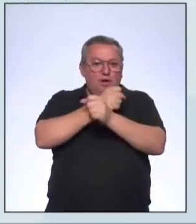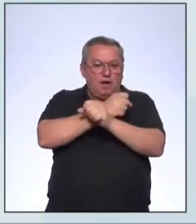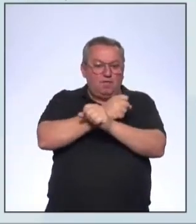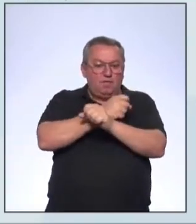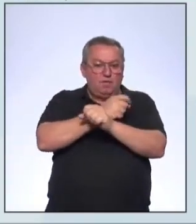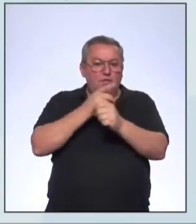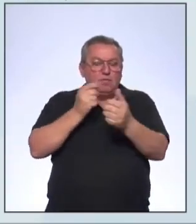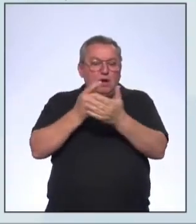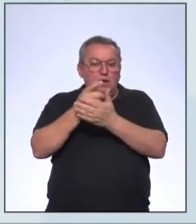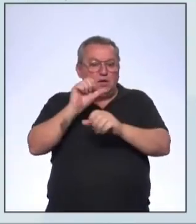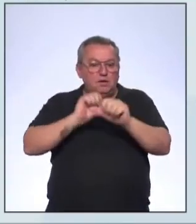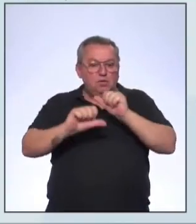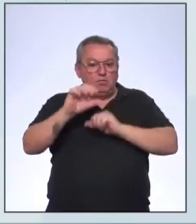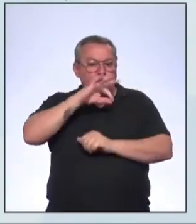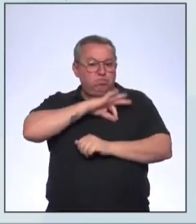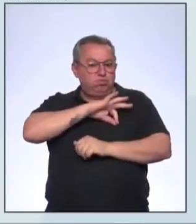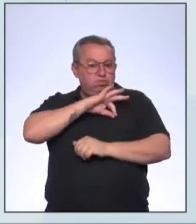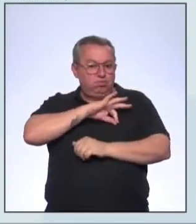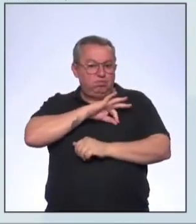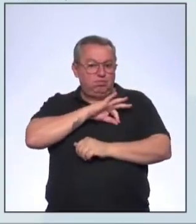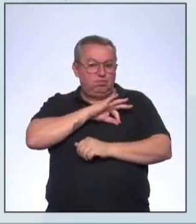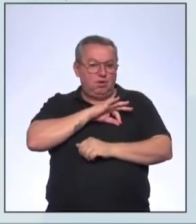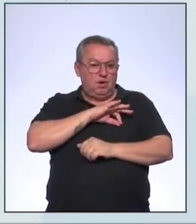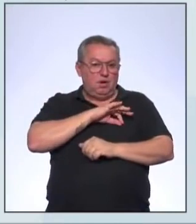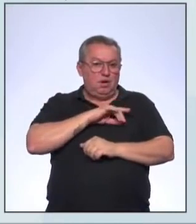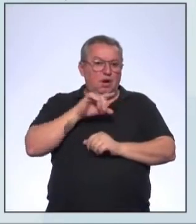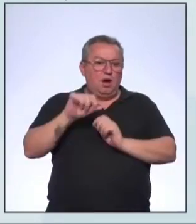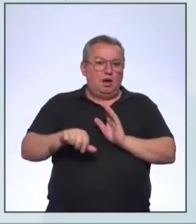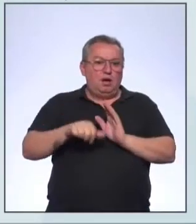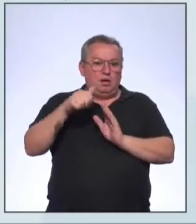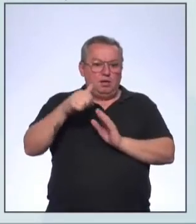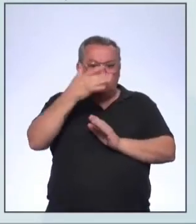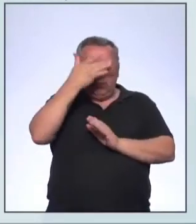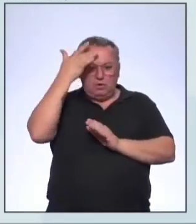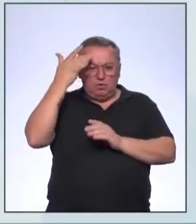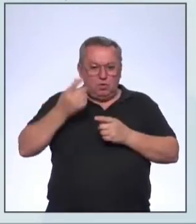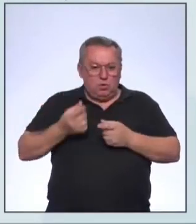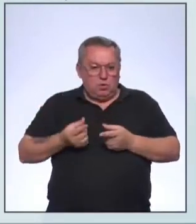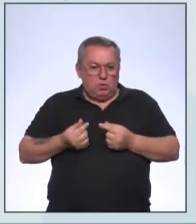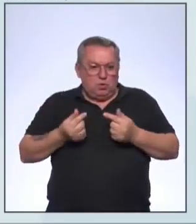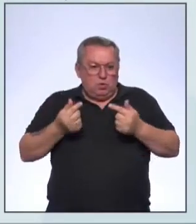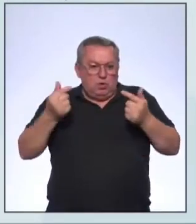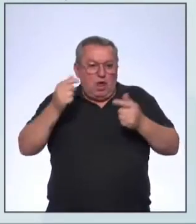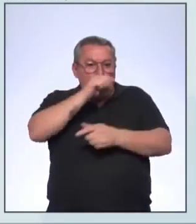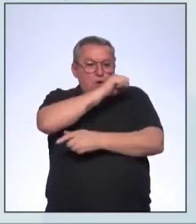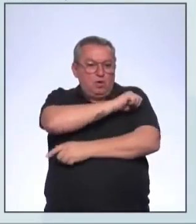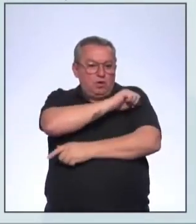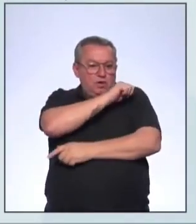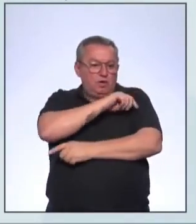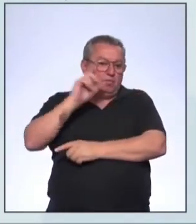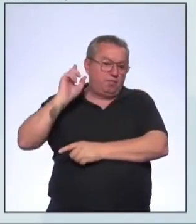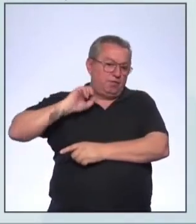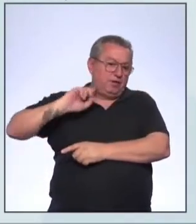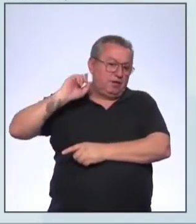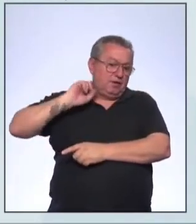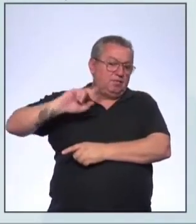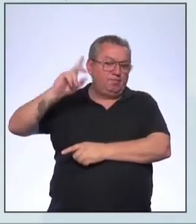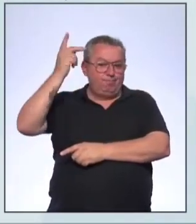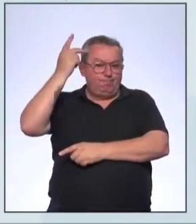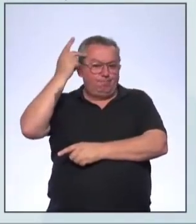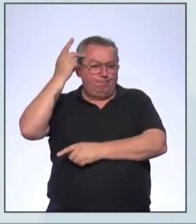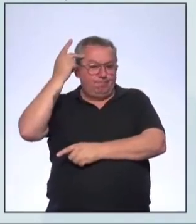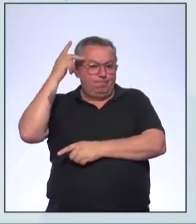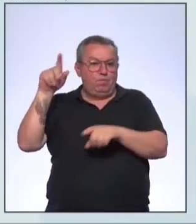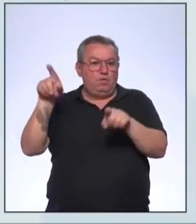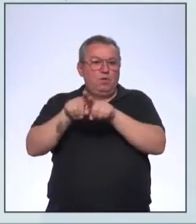pelo assalariado. Em sua primeira etapa, enriqueceu os proprietários fluminenses, no Rio de Janeiro, mineiros e paulistas.